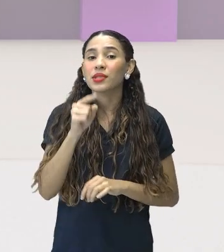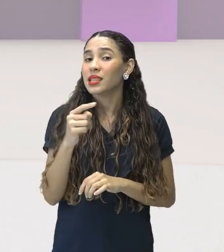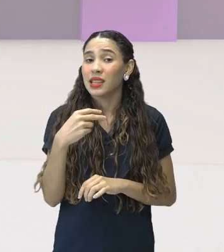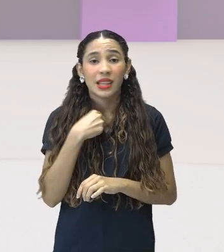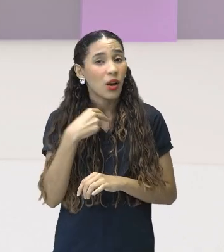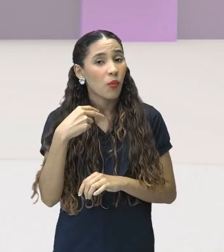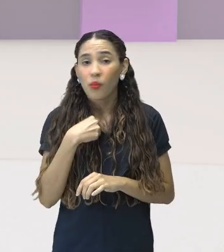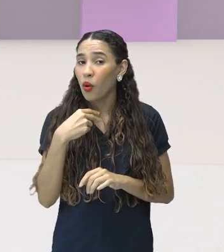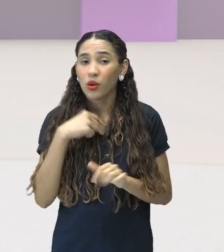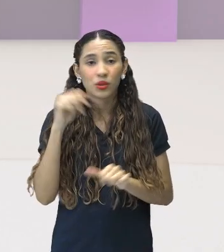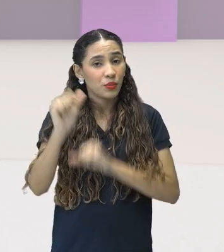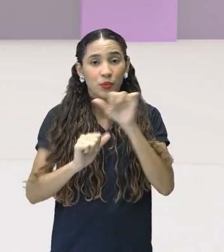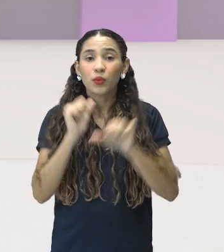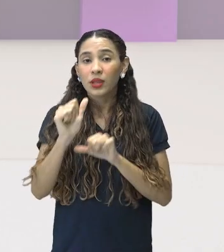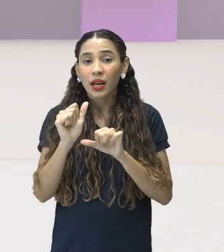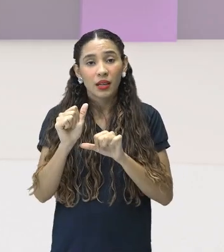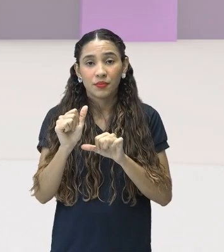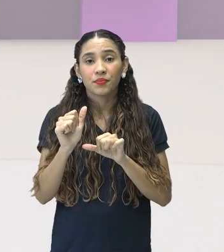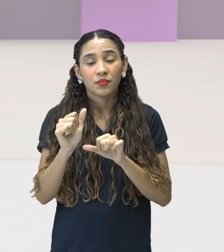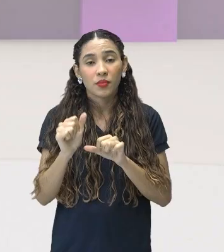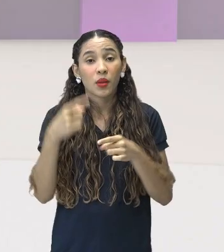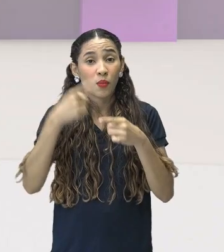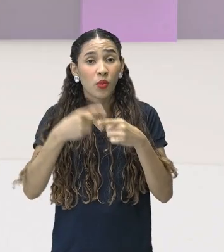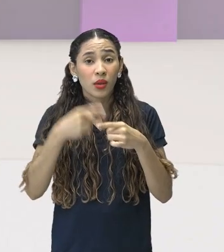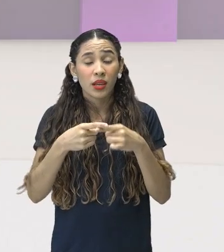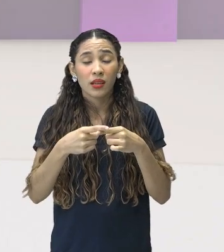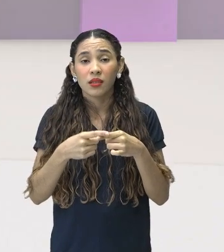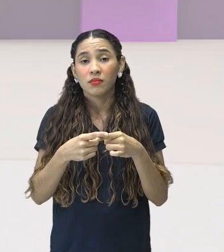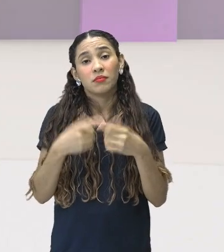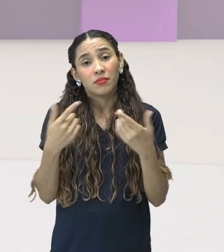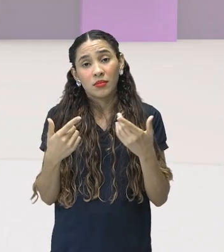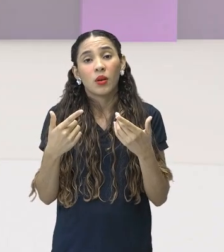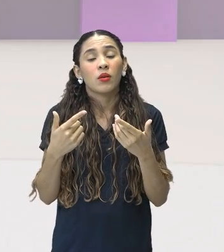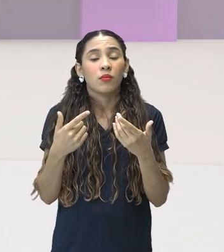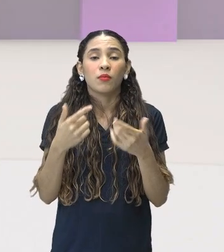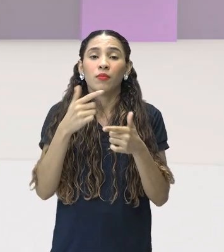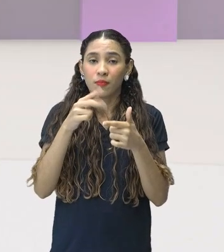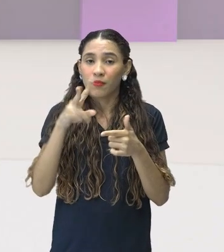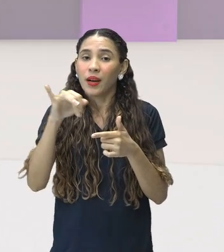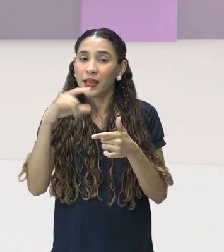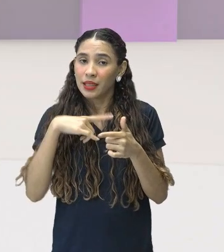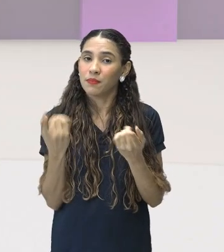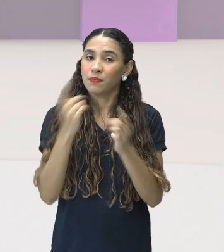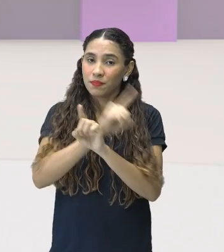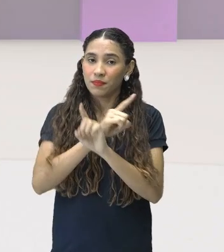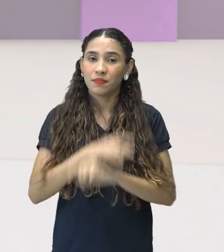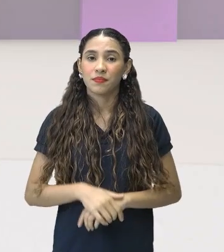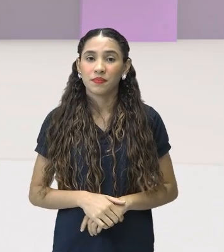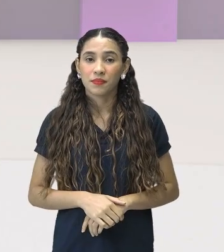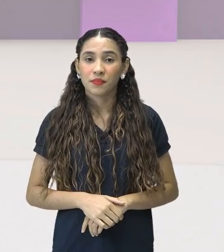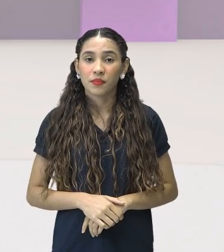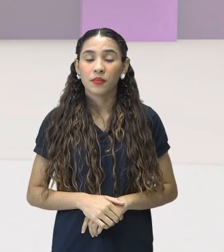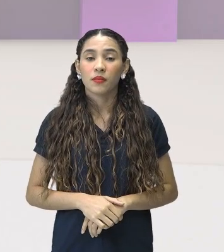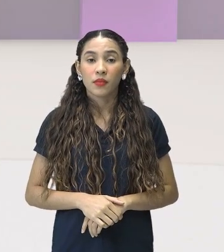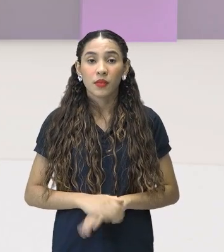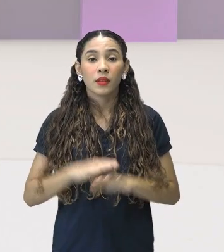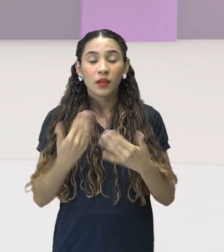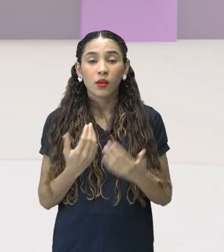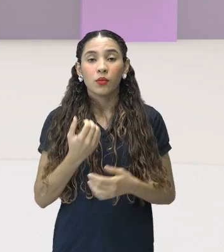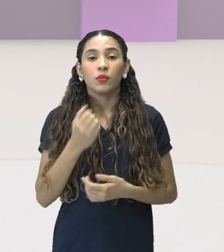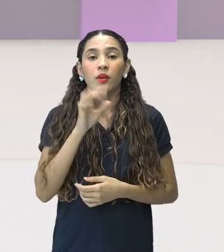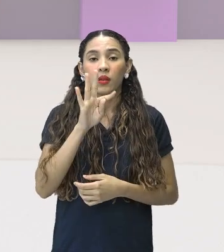pode trocar as ordens, tá bom? Porque senão, logicamente, o nosso resultado vai dar ao contrário. Os termos de uma